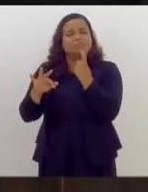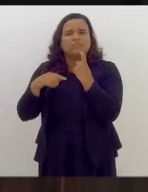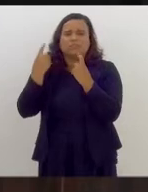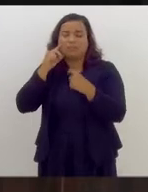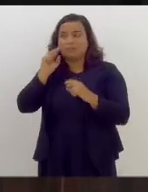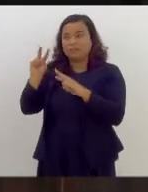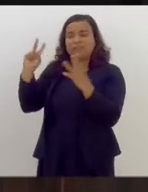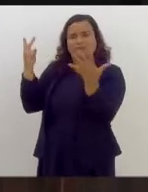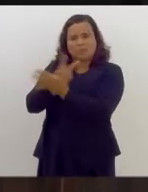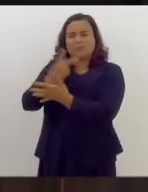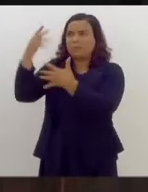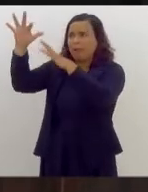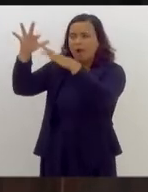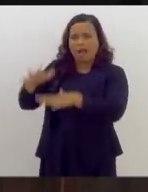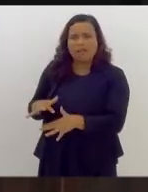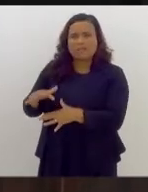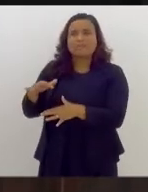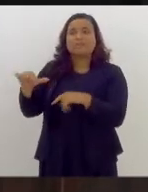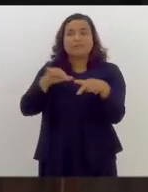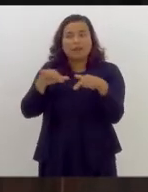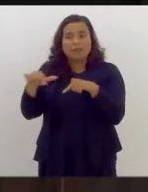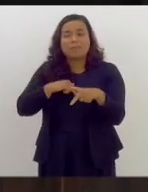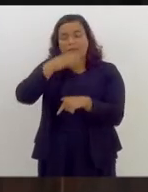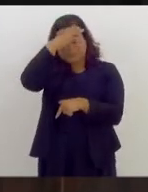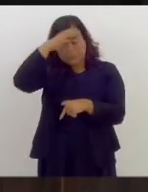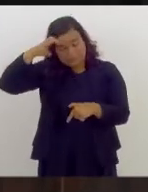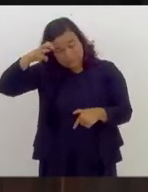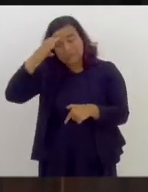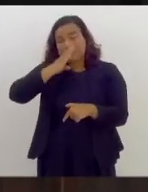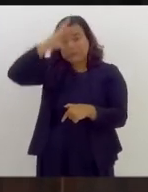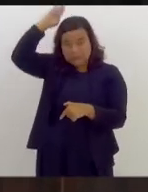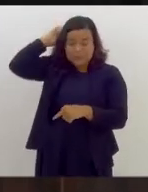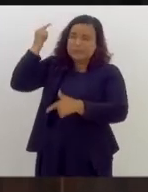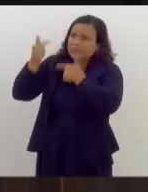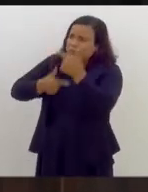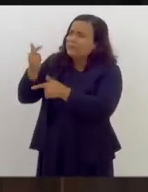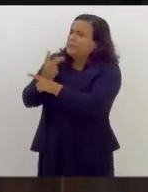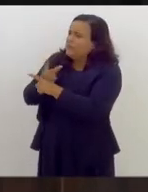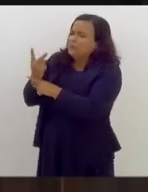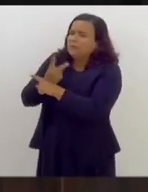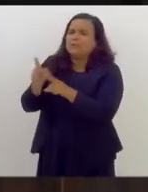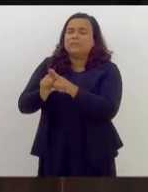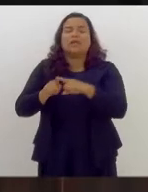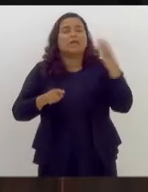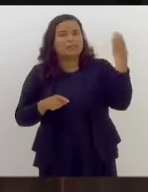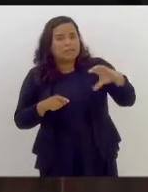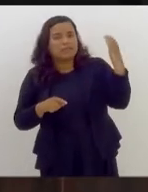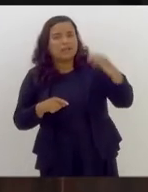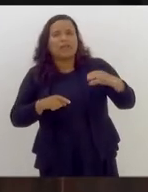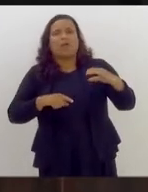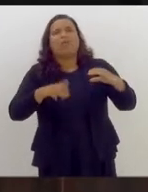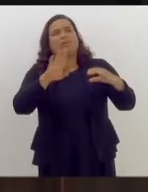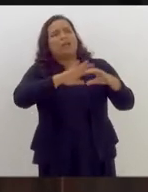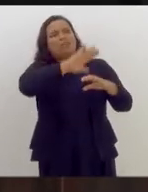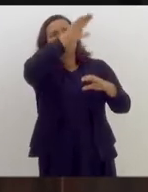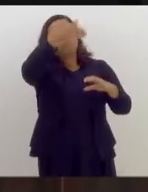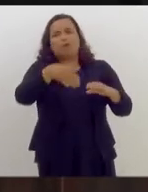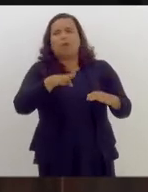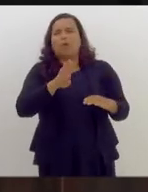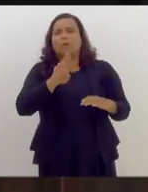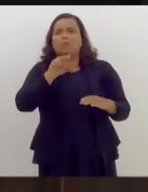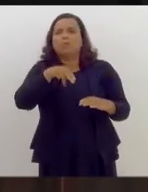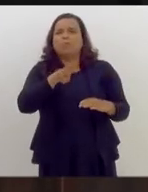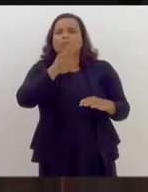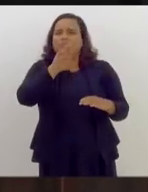o trabalho que o Corpo de Bombeiro efetuou, e em Niterói, no Morro do Bumba, e, enfim,